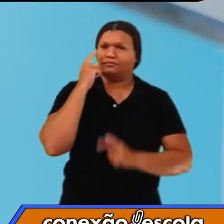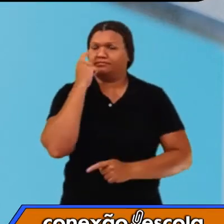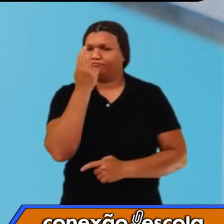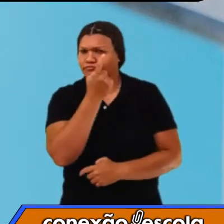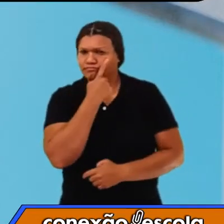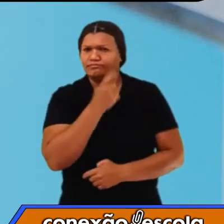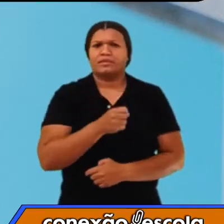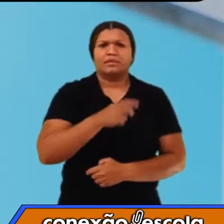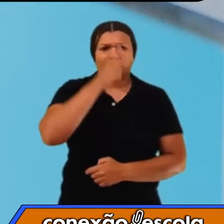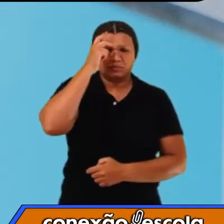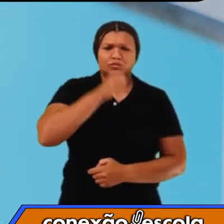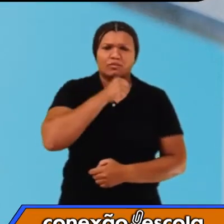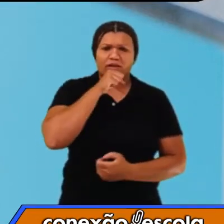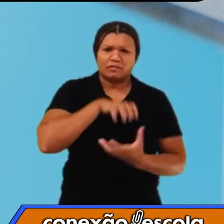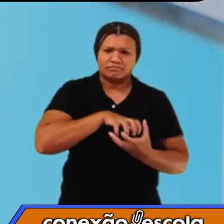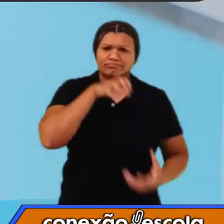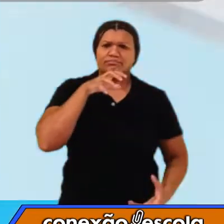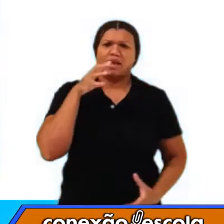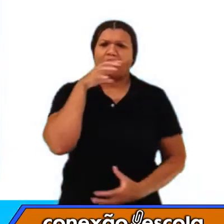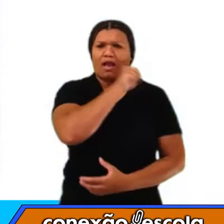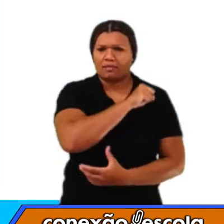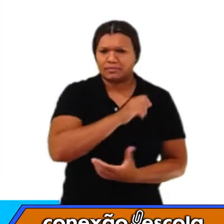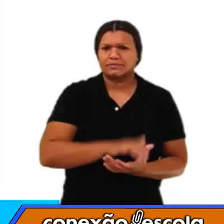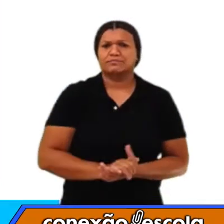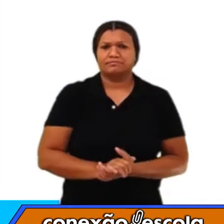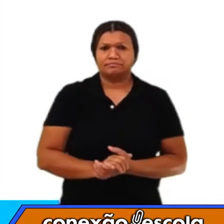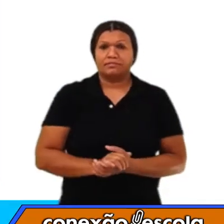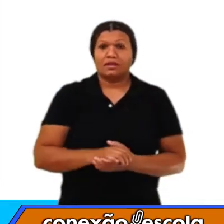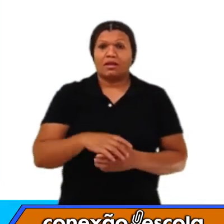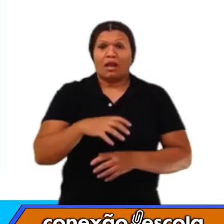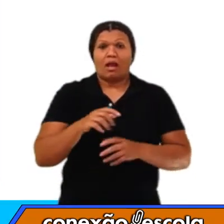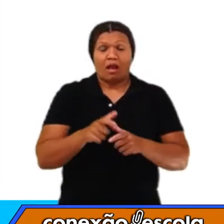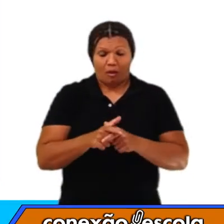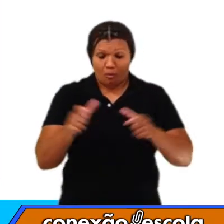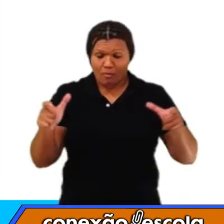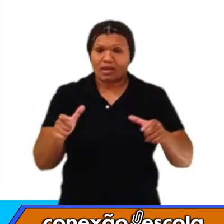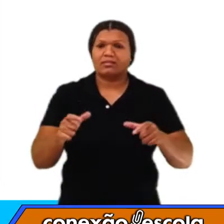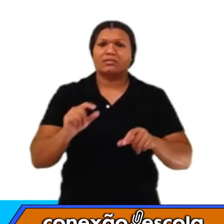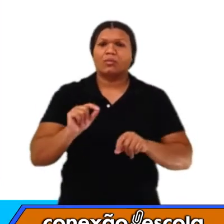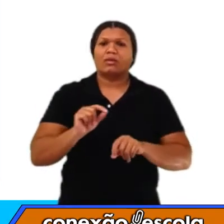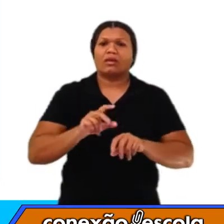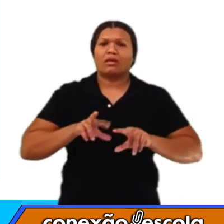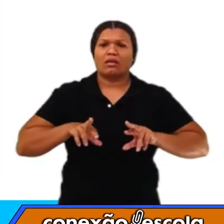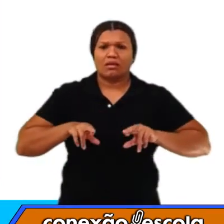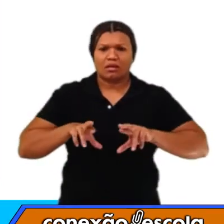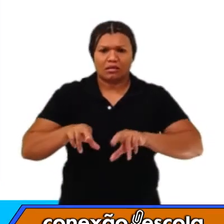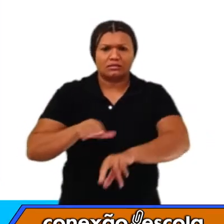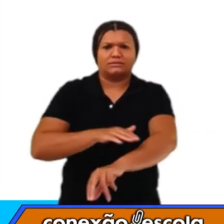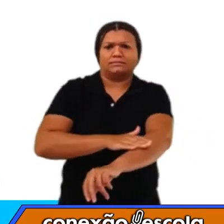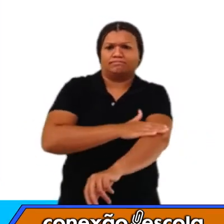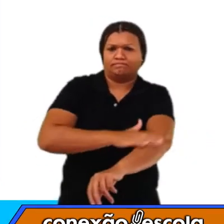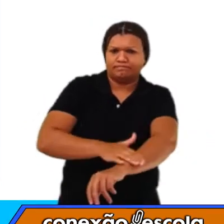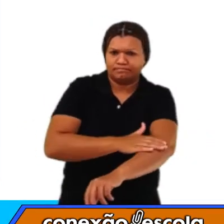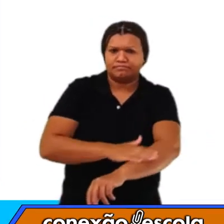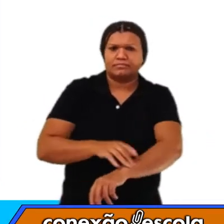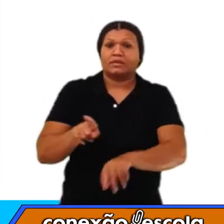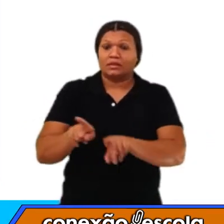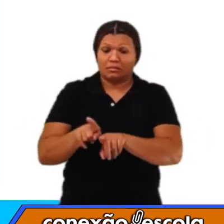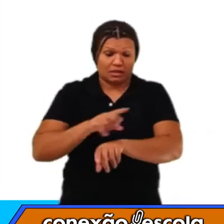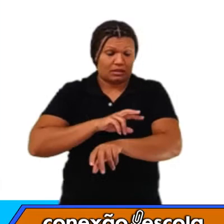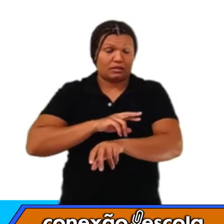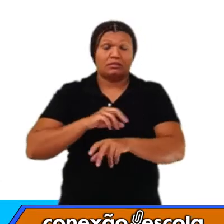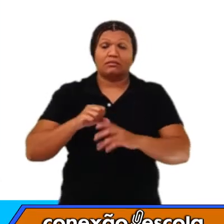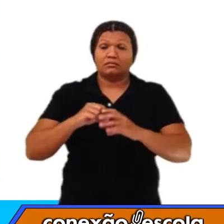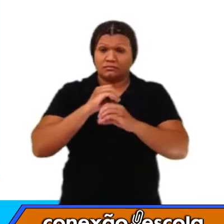envelhecimento precoce, aumento dos casos de câncer de pele, degeneração de células da pele